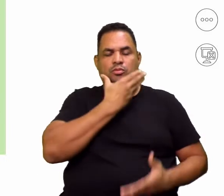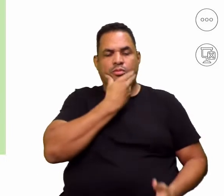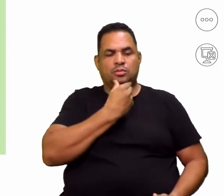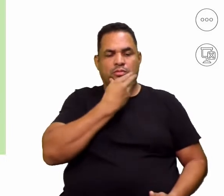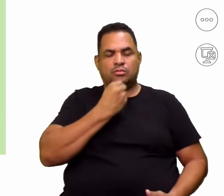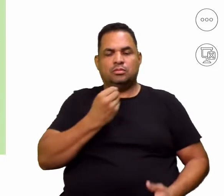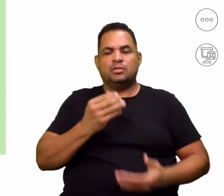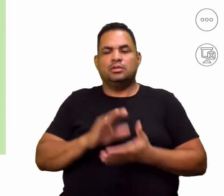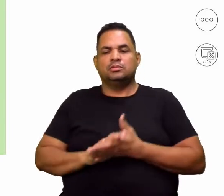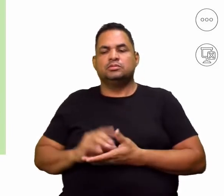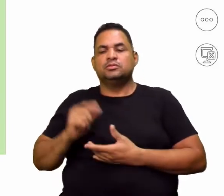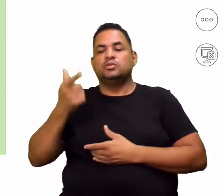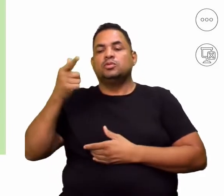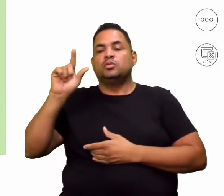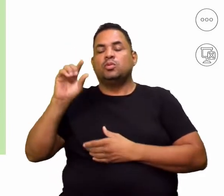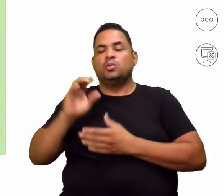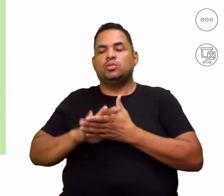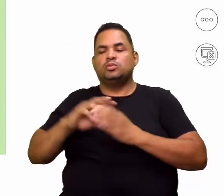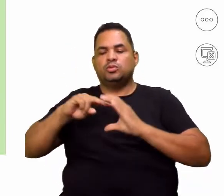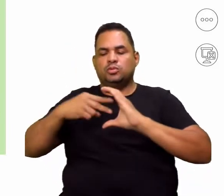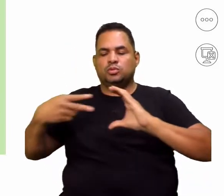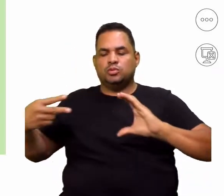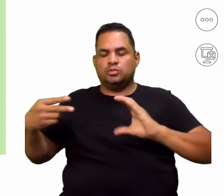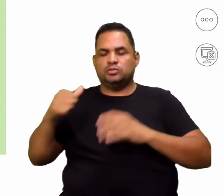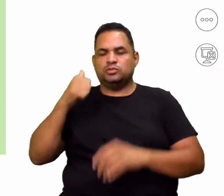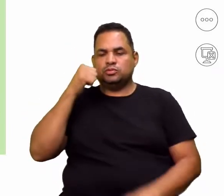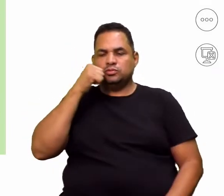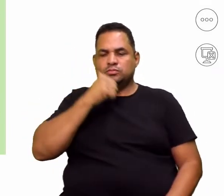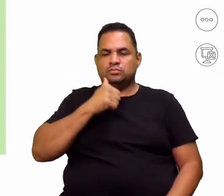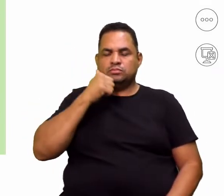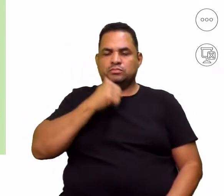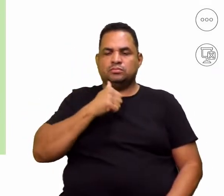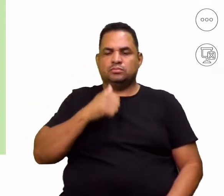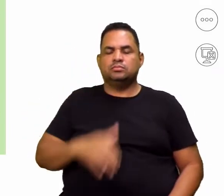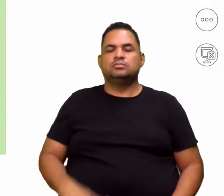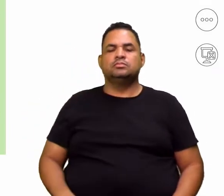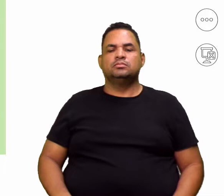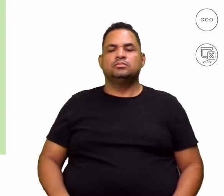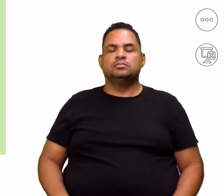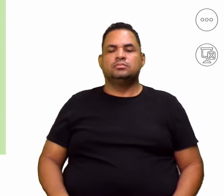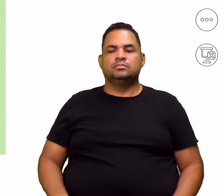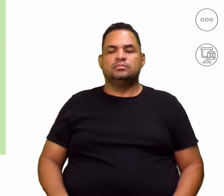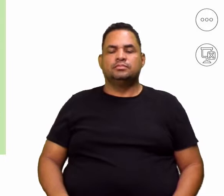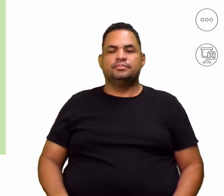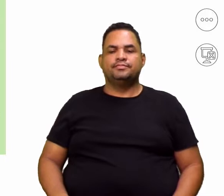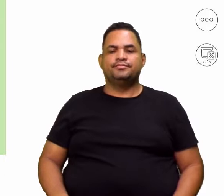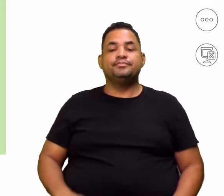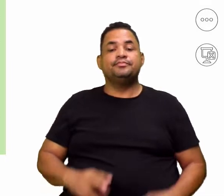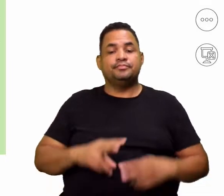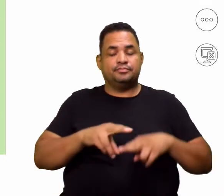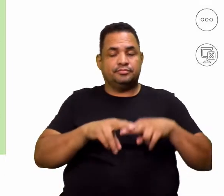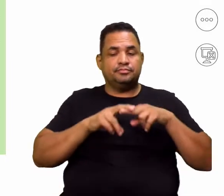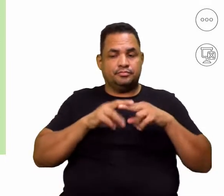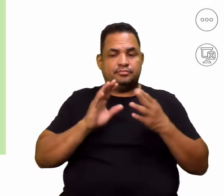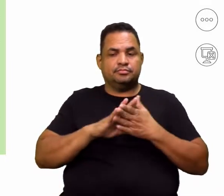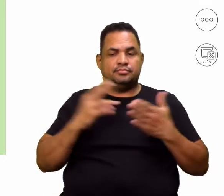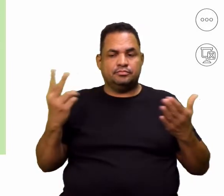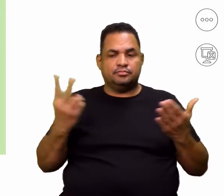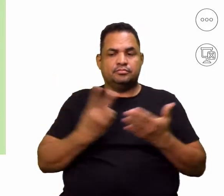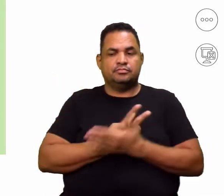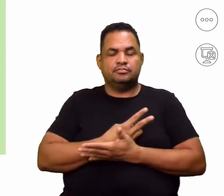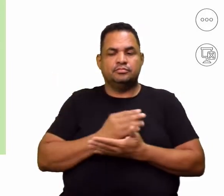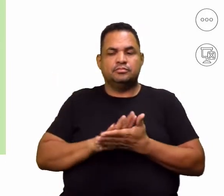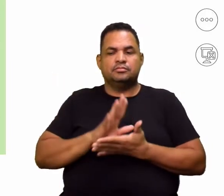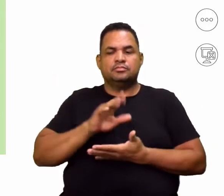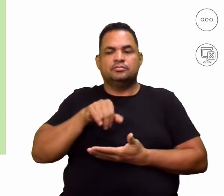cromossomo é de origem materna. Sempre vai ser assim, tá? Por isso que ocorre o processo lá de meiose,